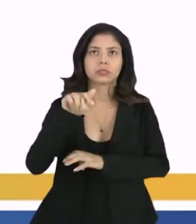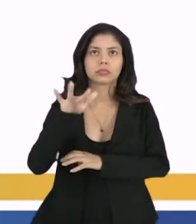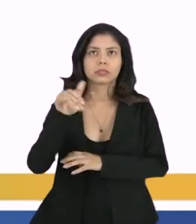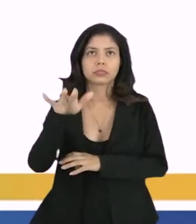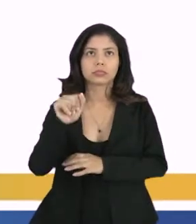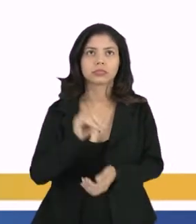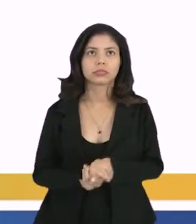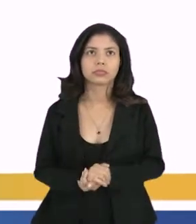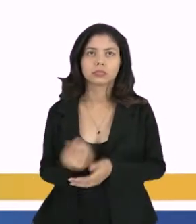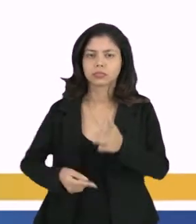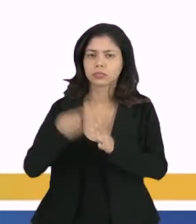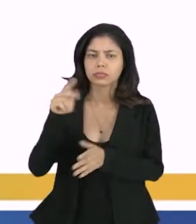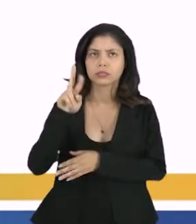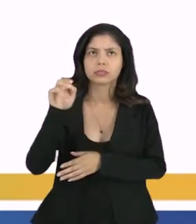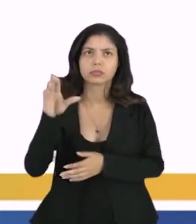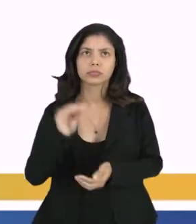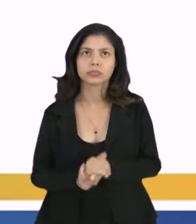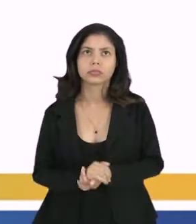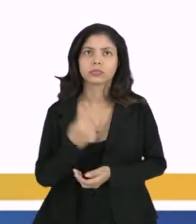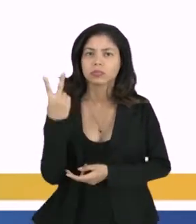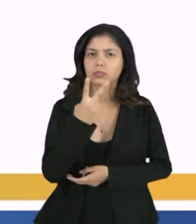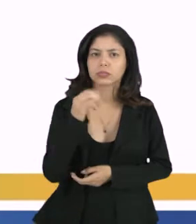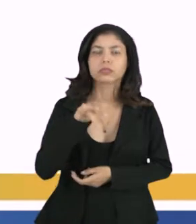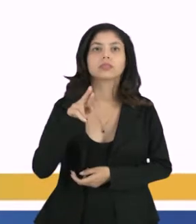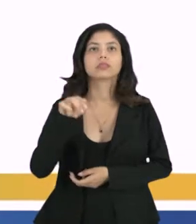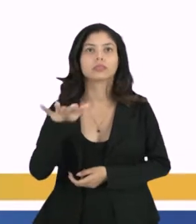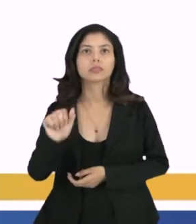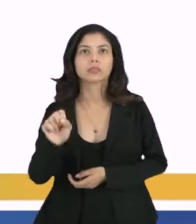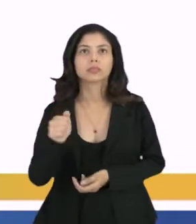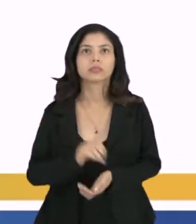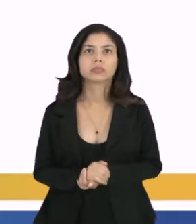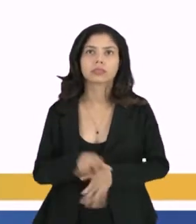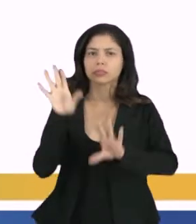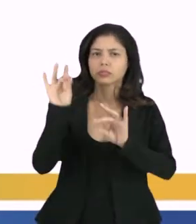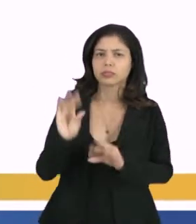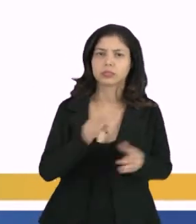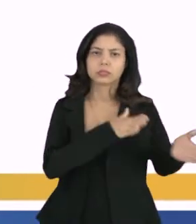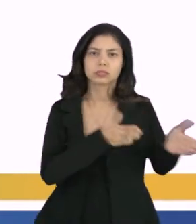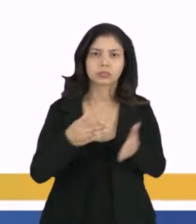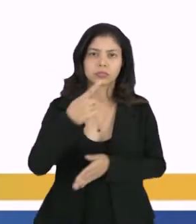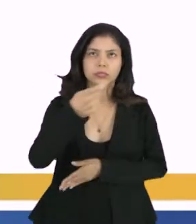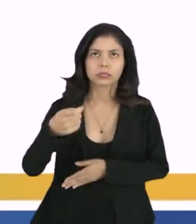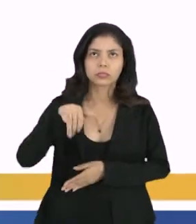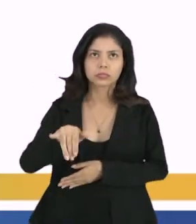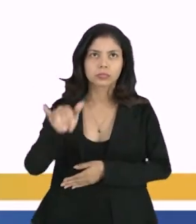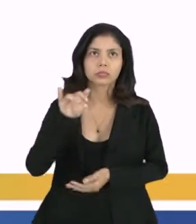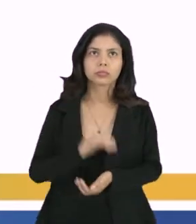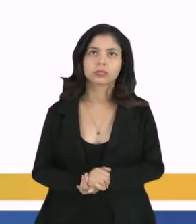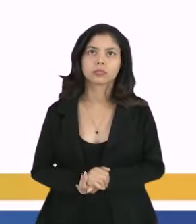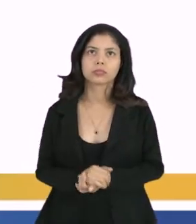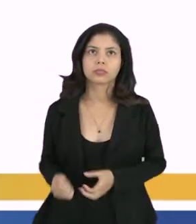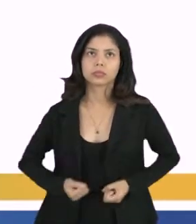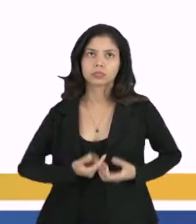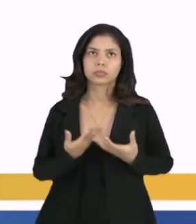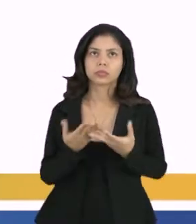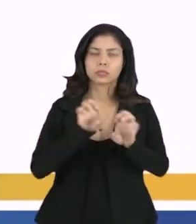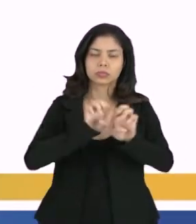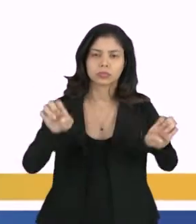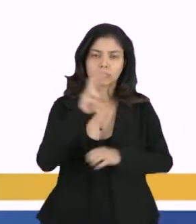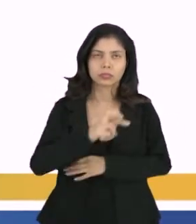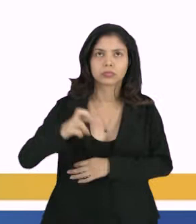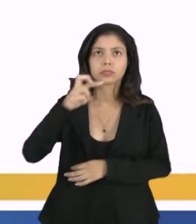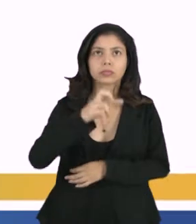equações polinomiais de primeiro grau, com duas incógnitas. Cada par x e y que satisfaz a